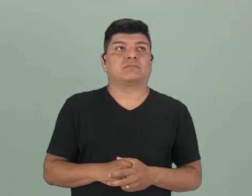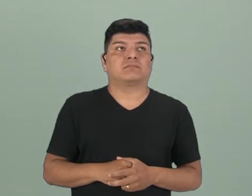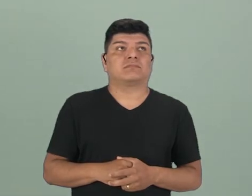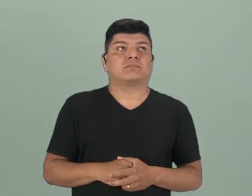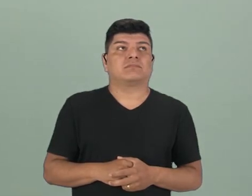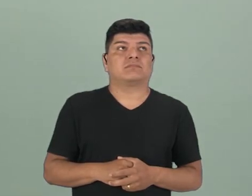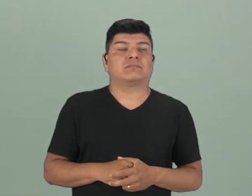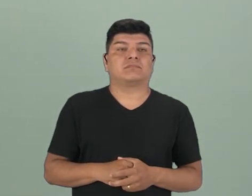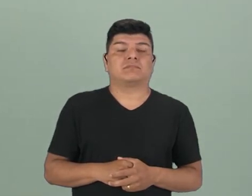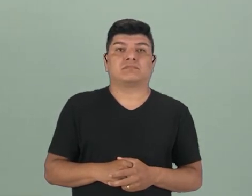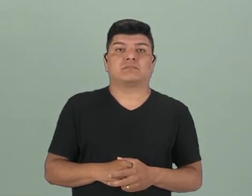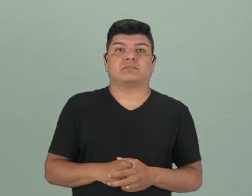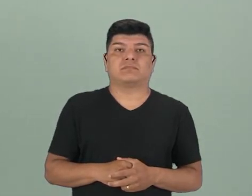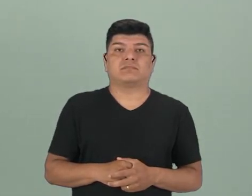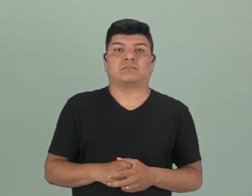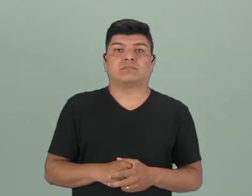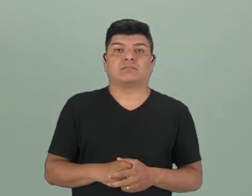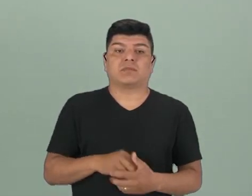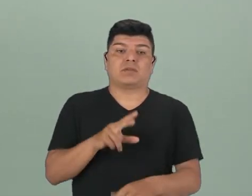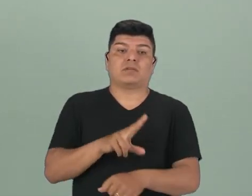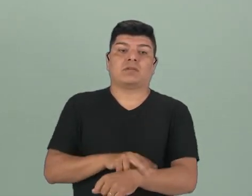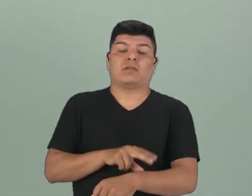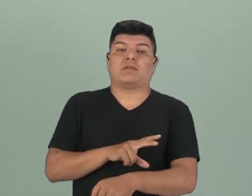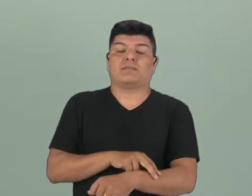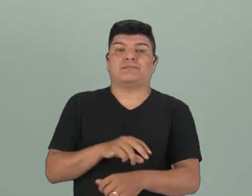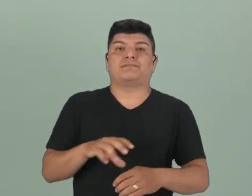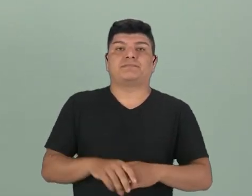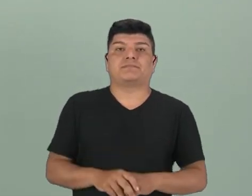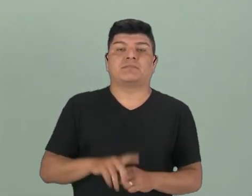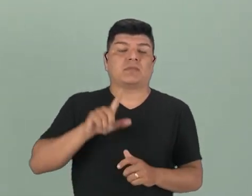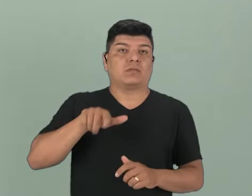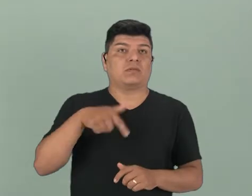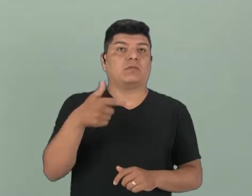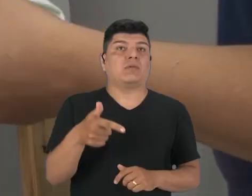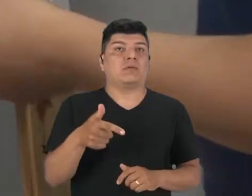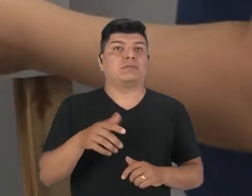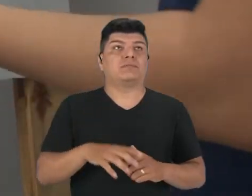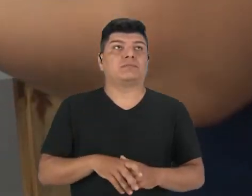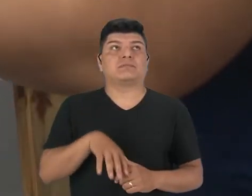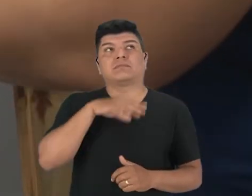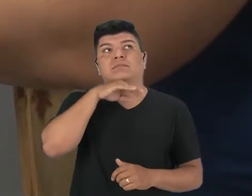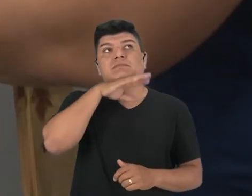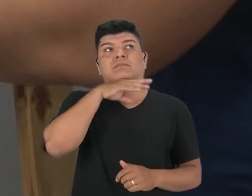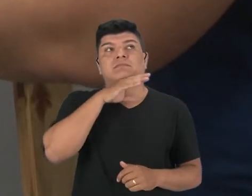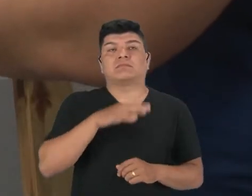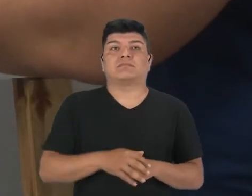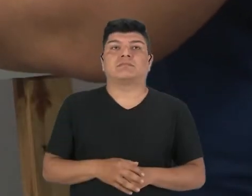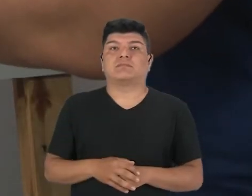consumido por um próximo consumidor, que é o